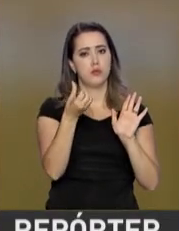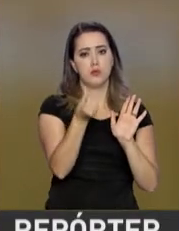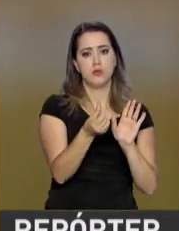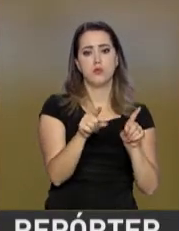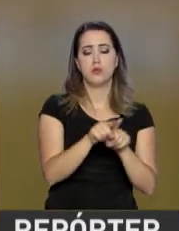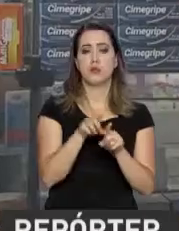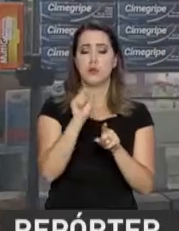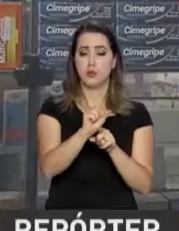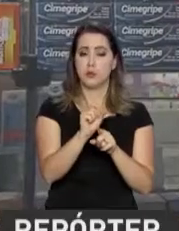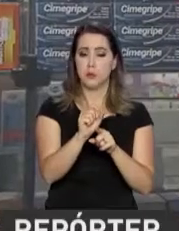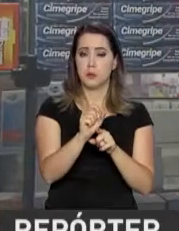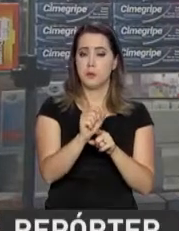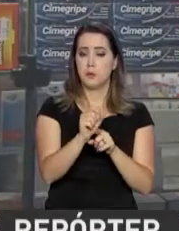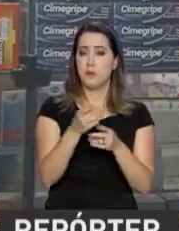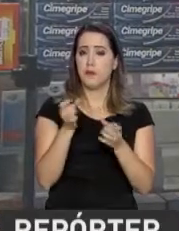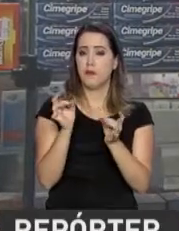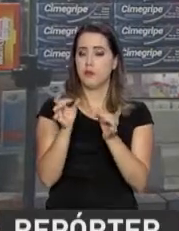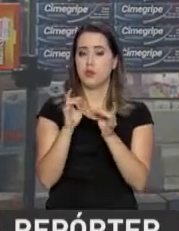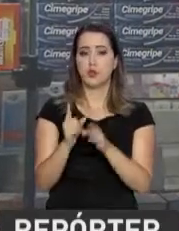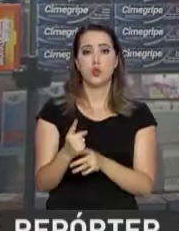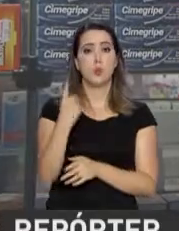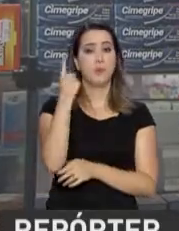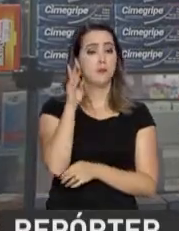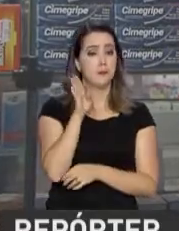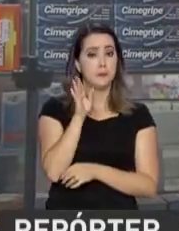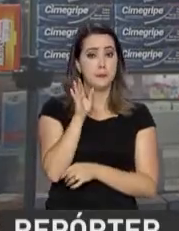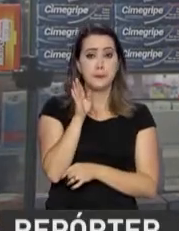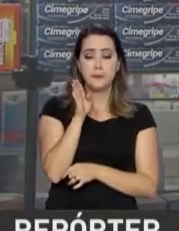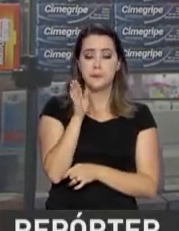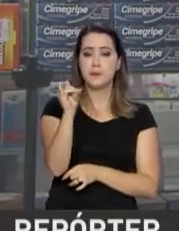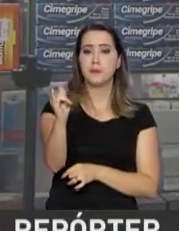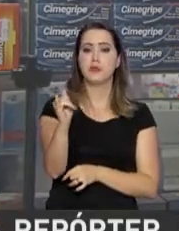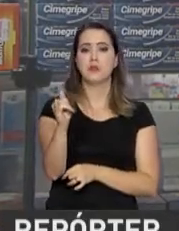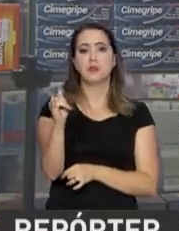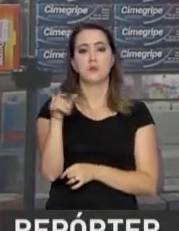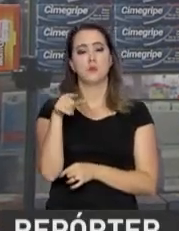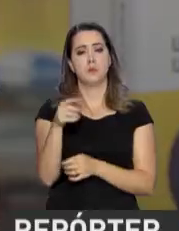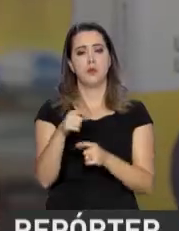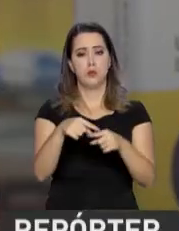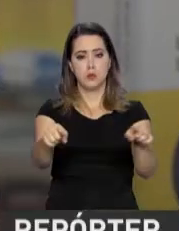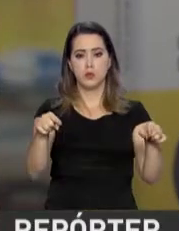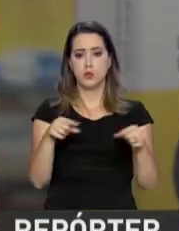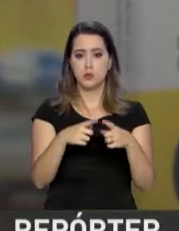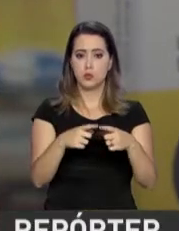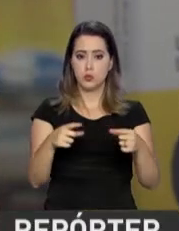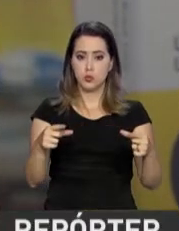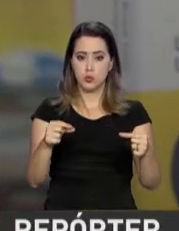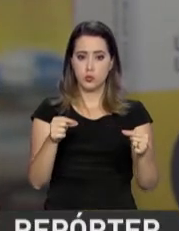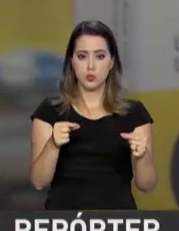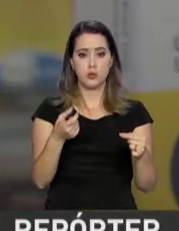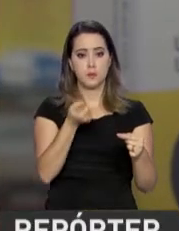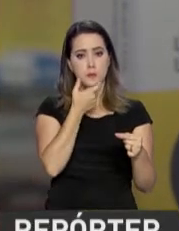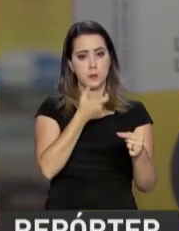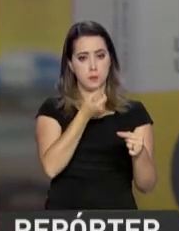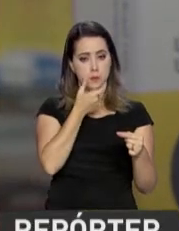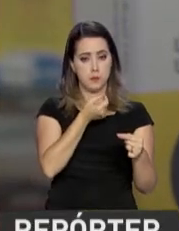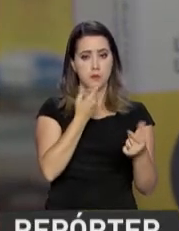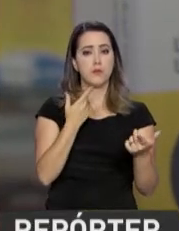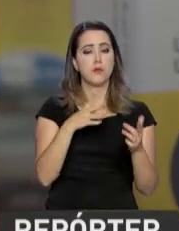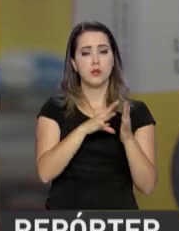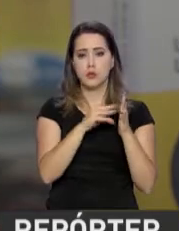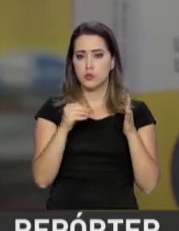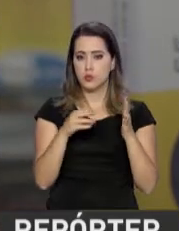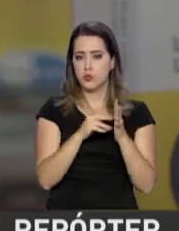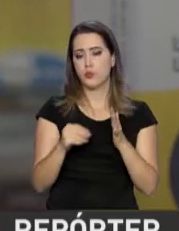foram comercializadas 1 bilhão e 46 milhões de embalagens de genéricos no país essa